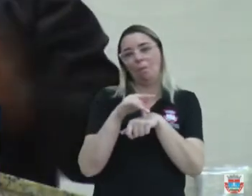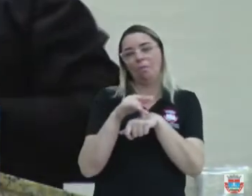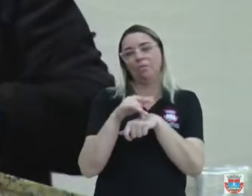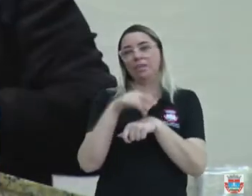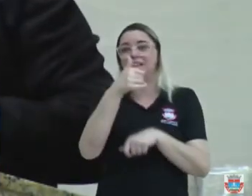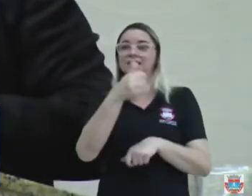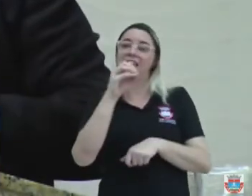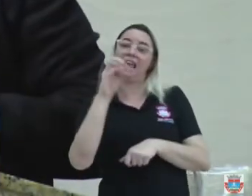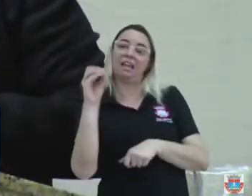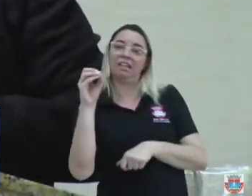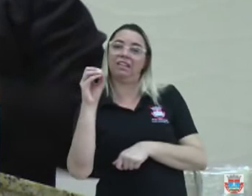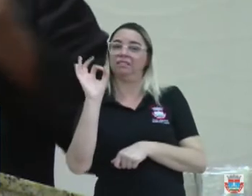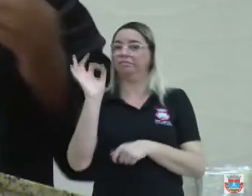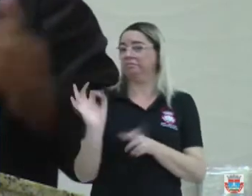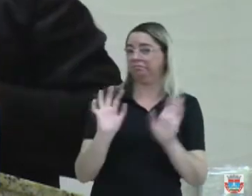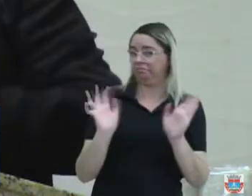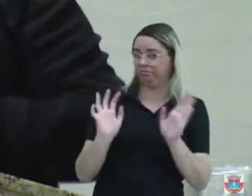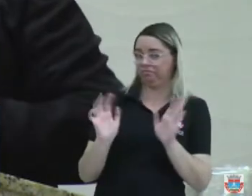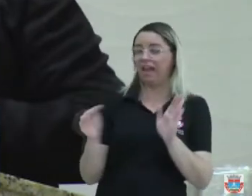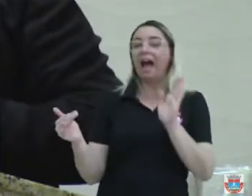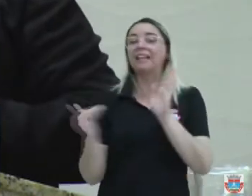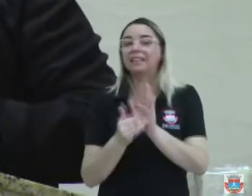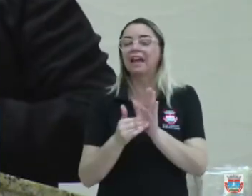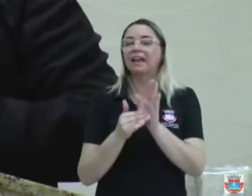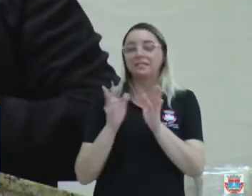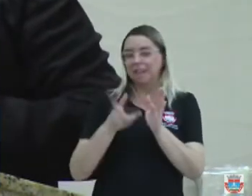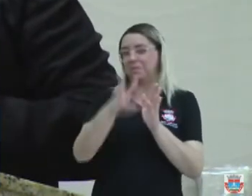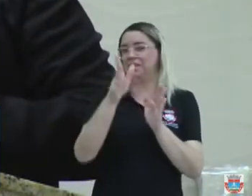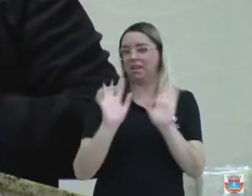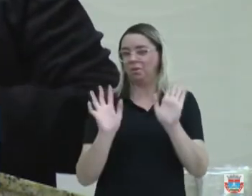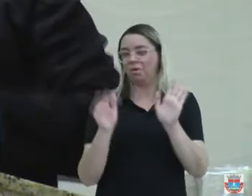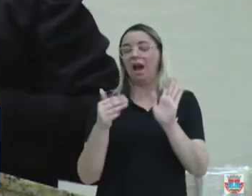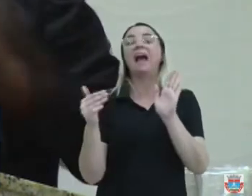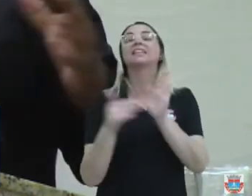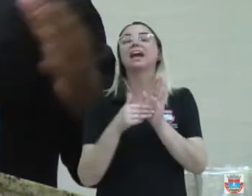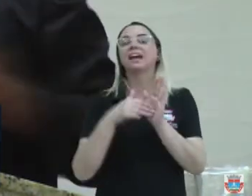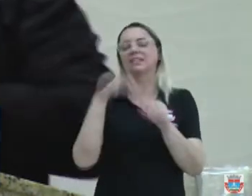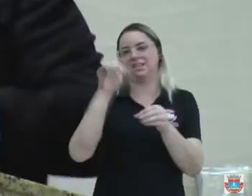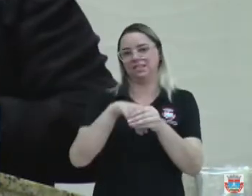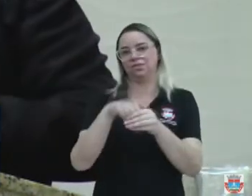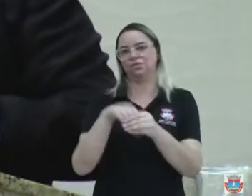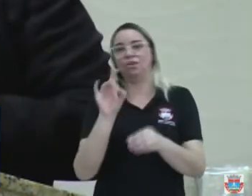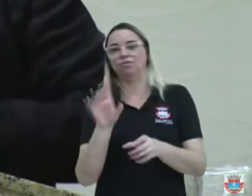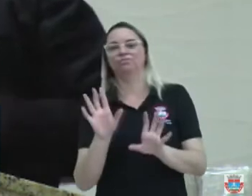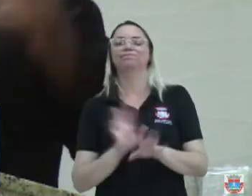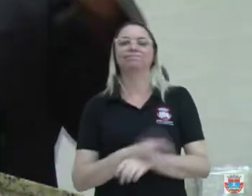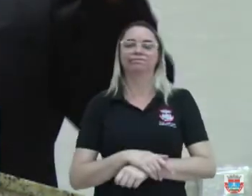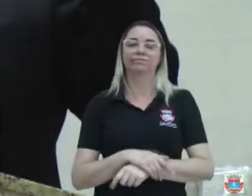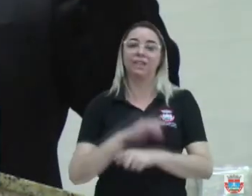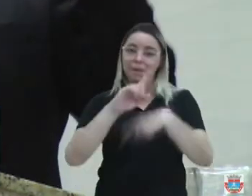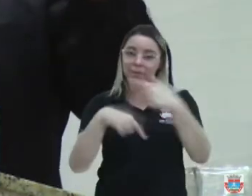sempre. Não é. Isso é até as eleições. É até as eleições.